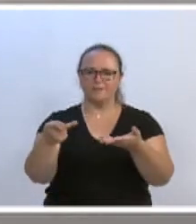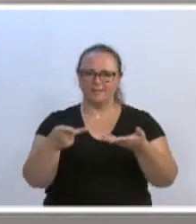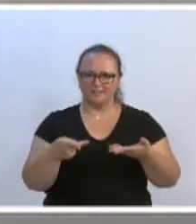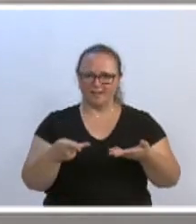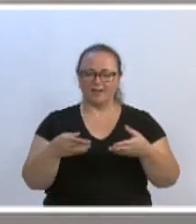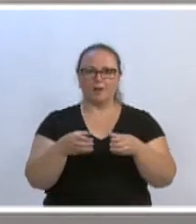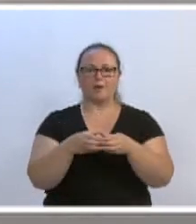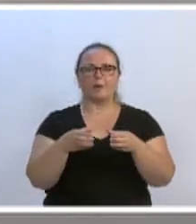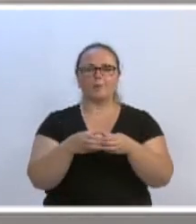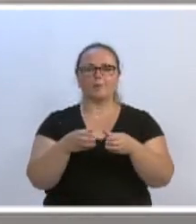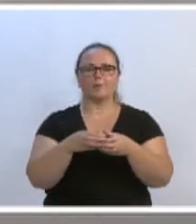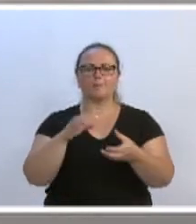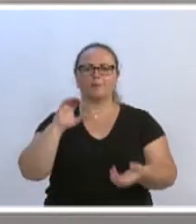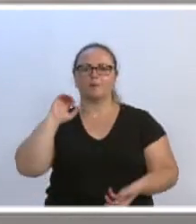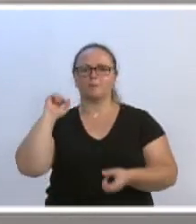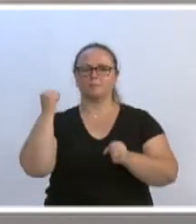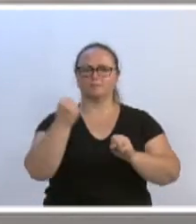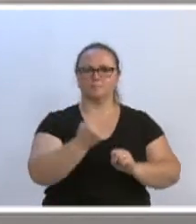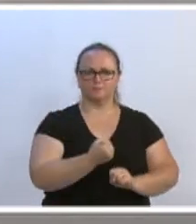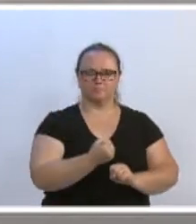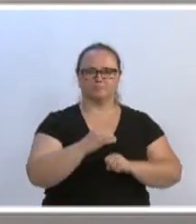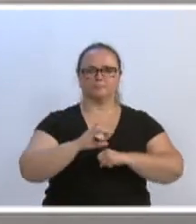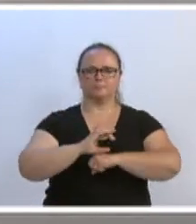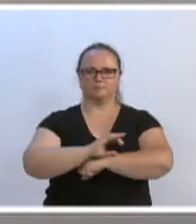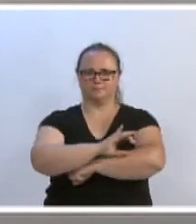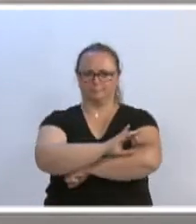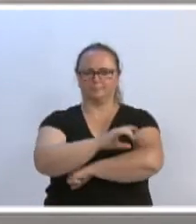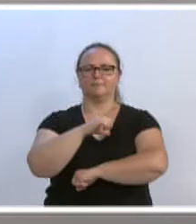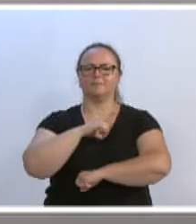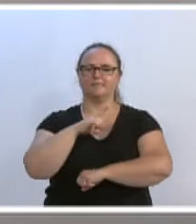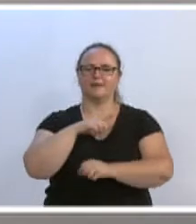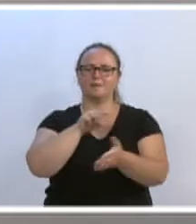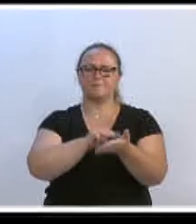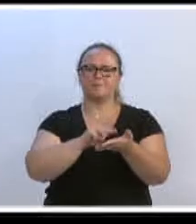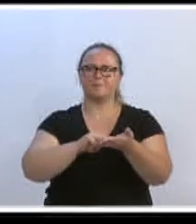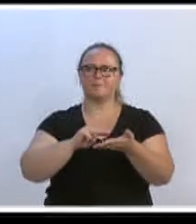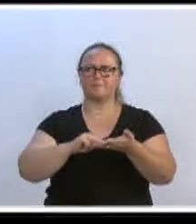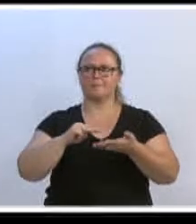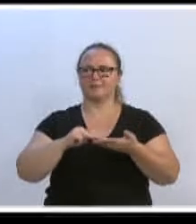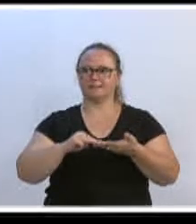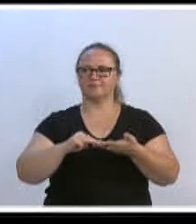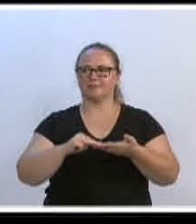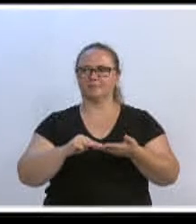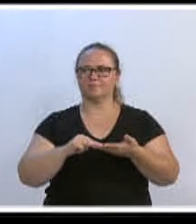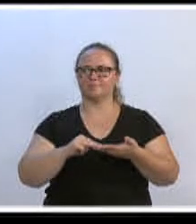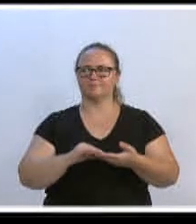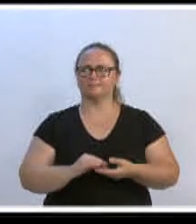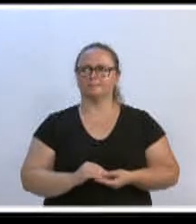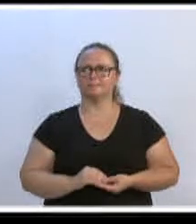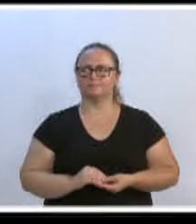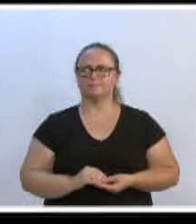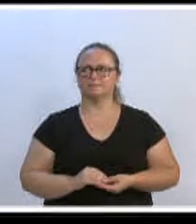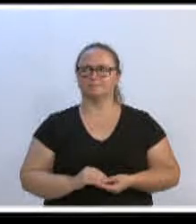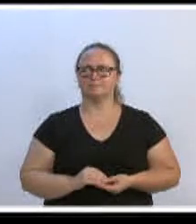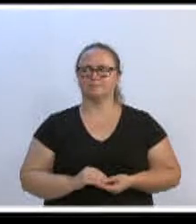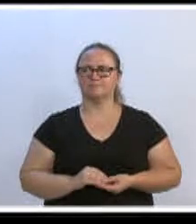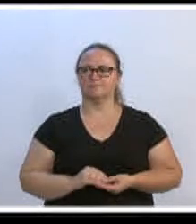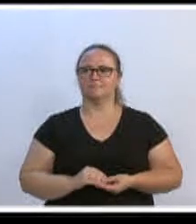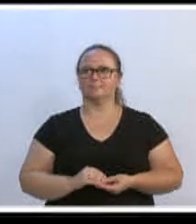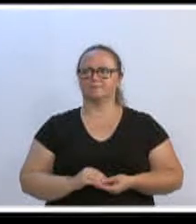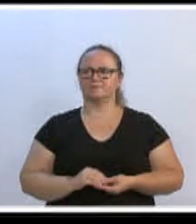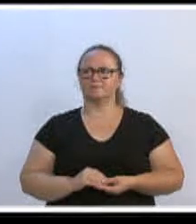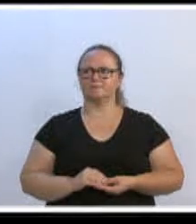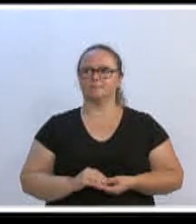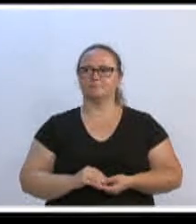de karatê da itoupava central tiver imagem favorita e justamente